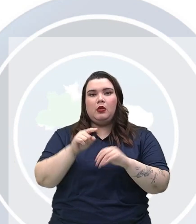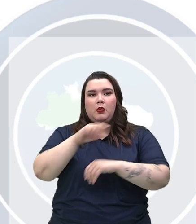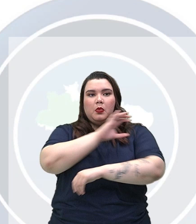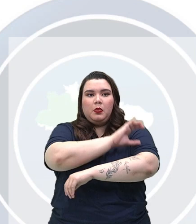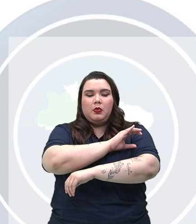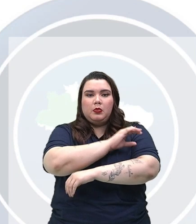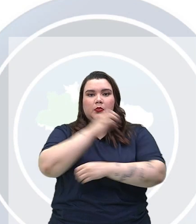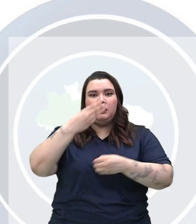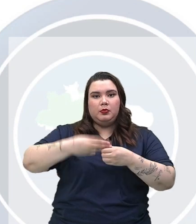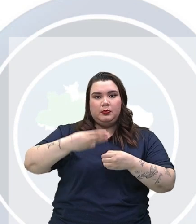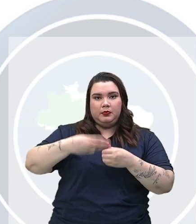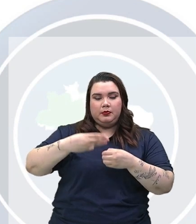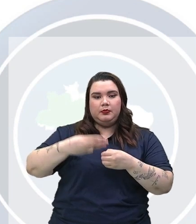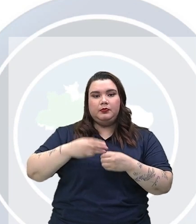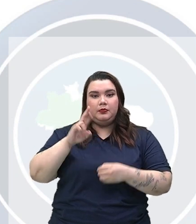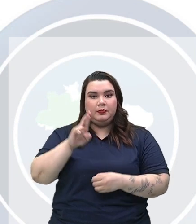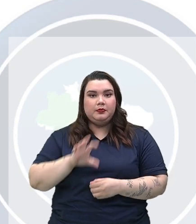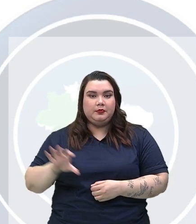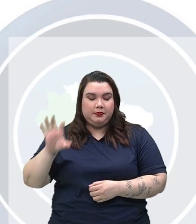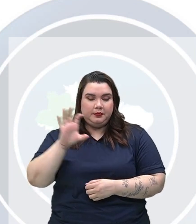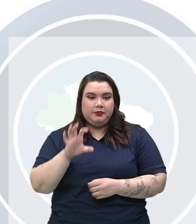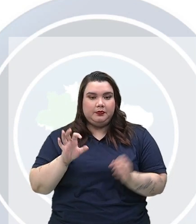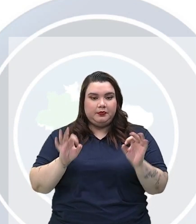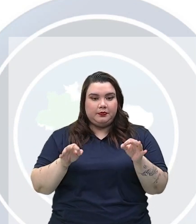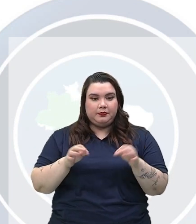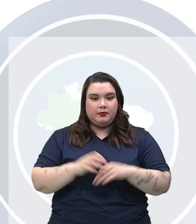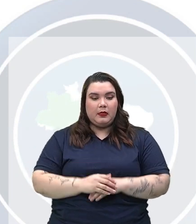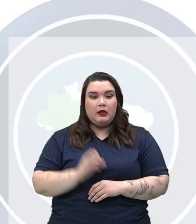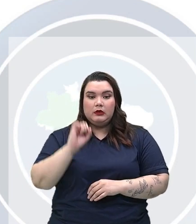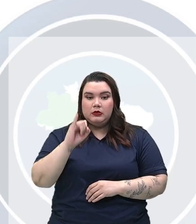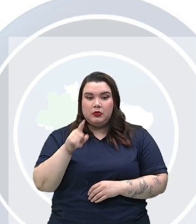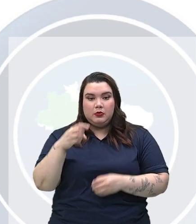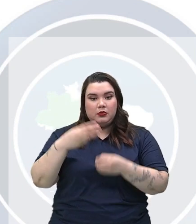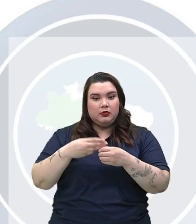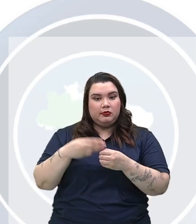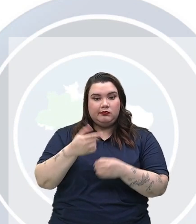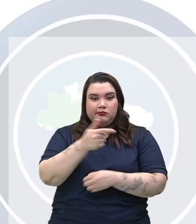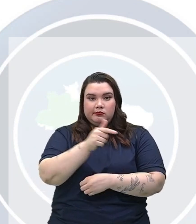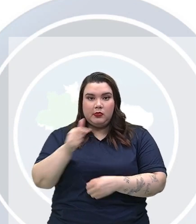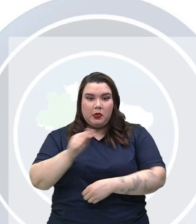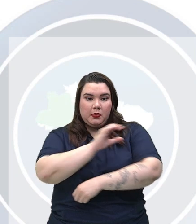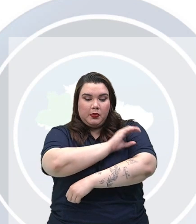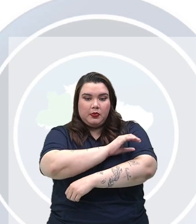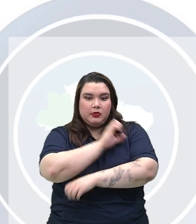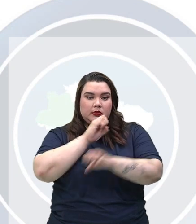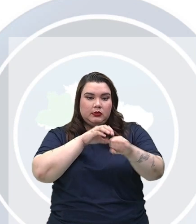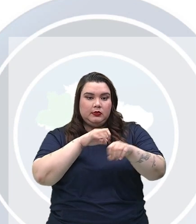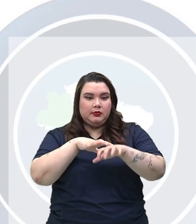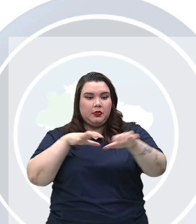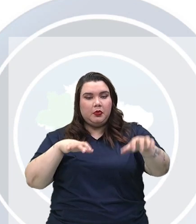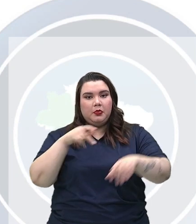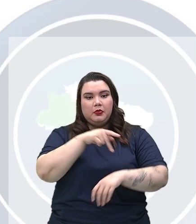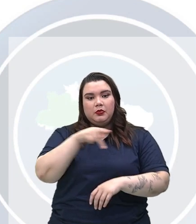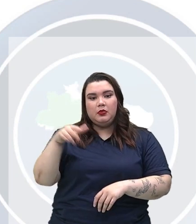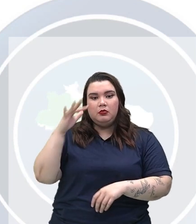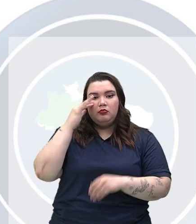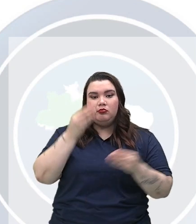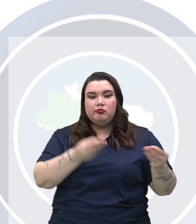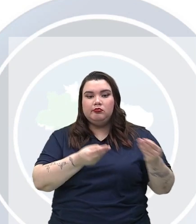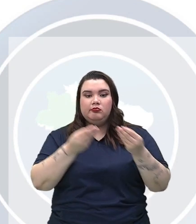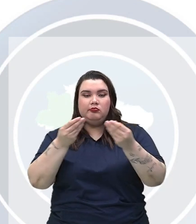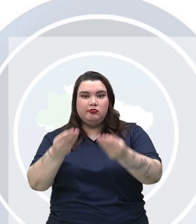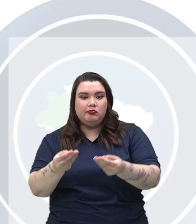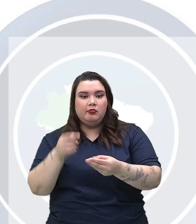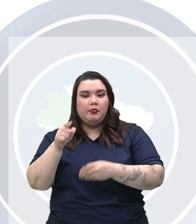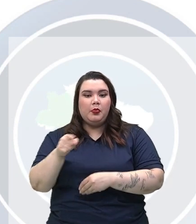município, o coordenador regional, certo? Caso o município não possua um coordenador de ensino mediado, o professor presencial precisará